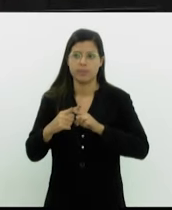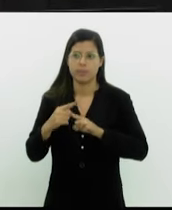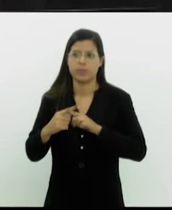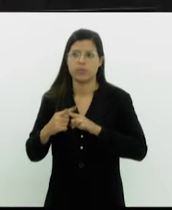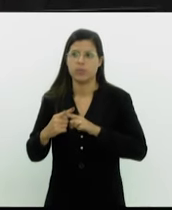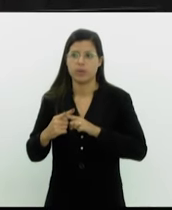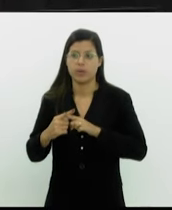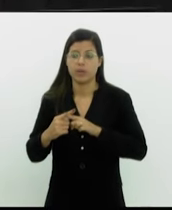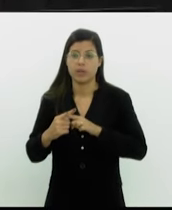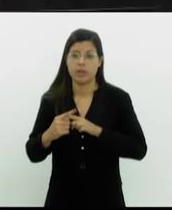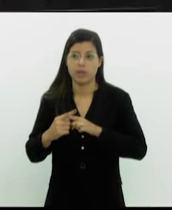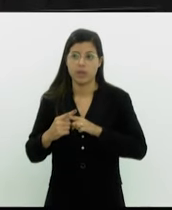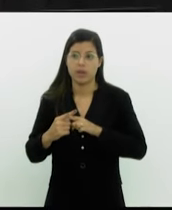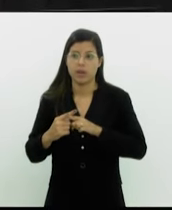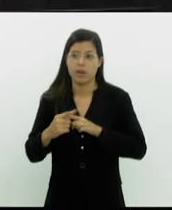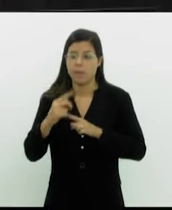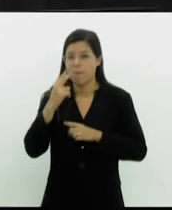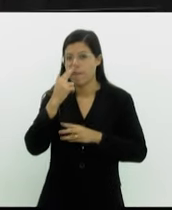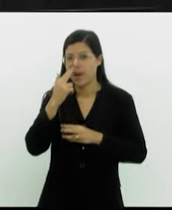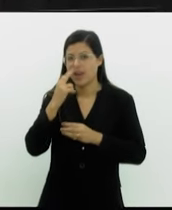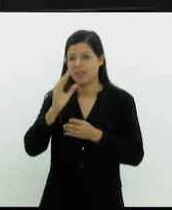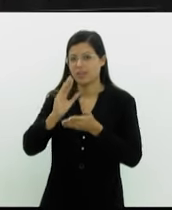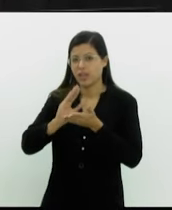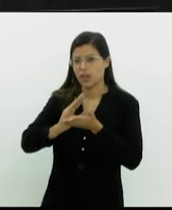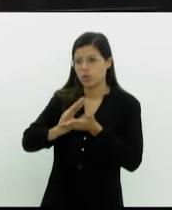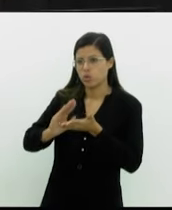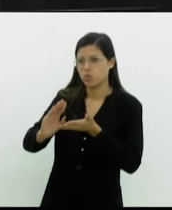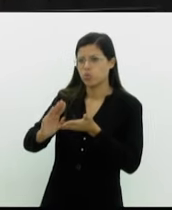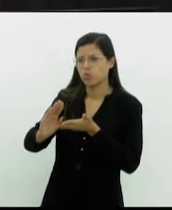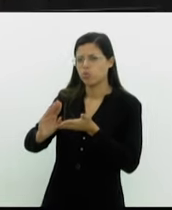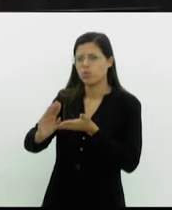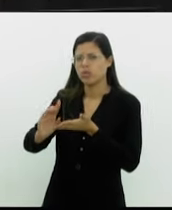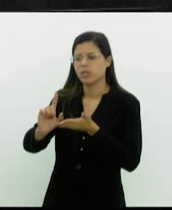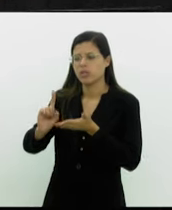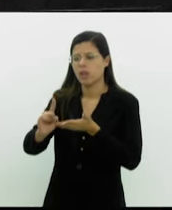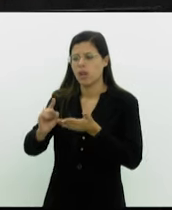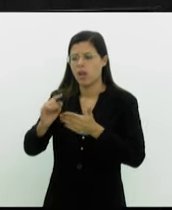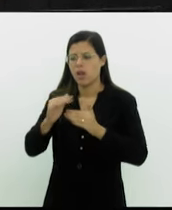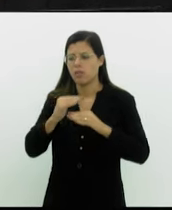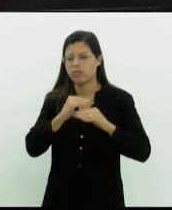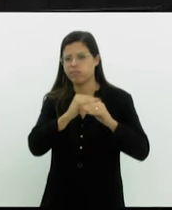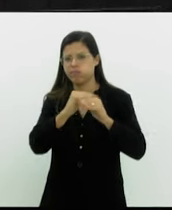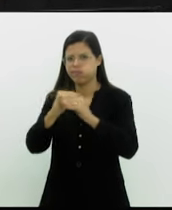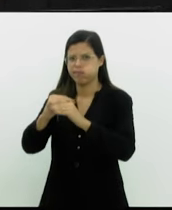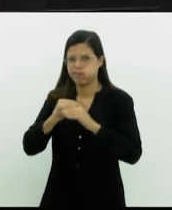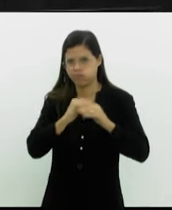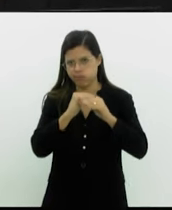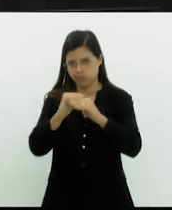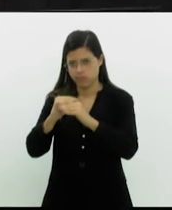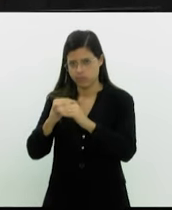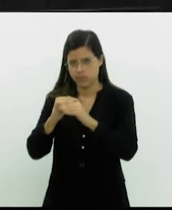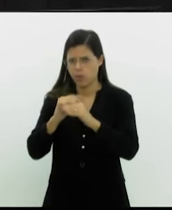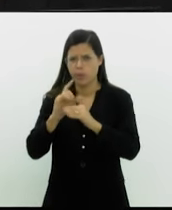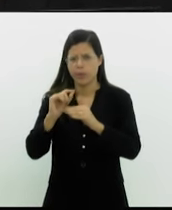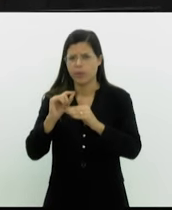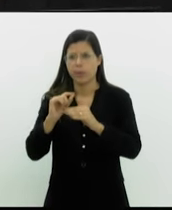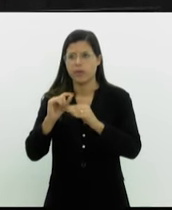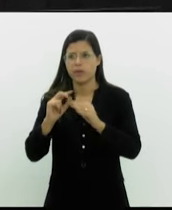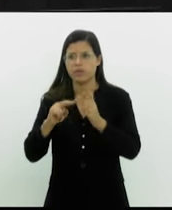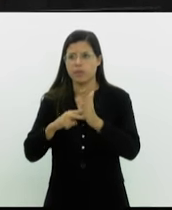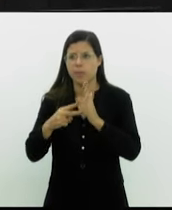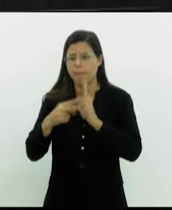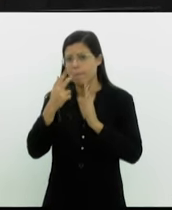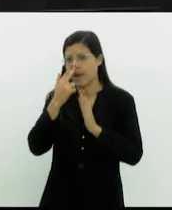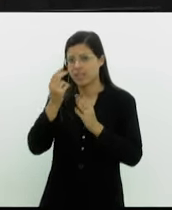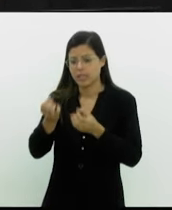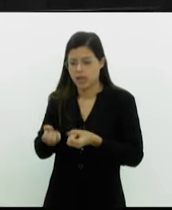é anti-isonômico. O que quer dizer anti-isonômico? Que ele deu para o Estado do